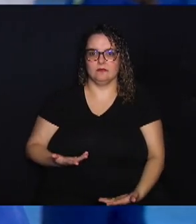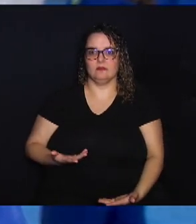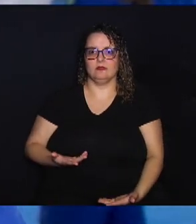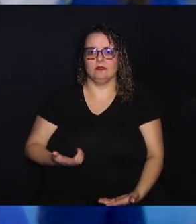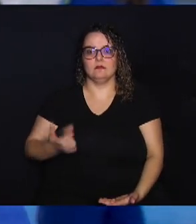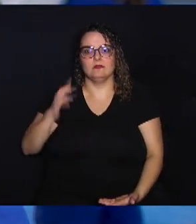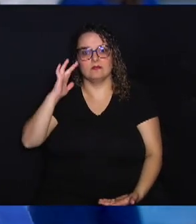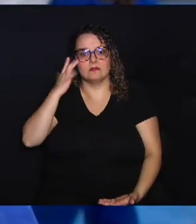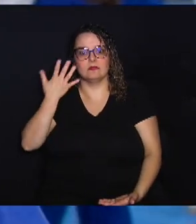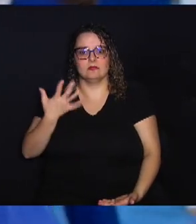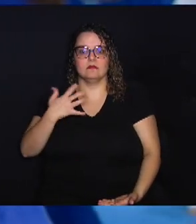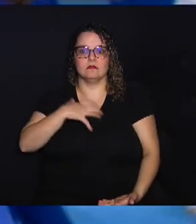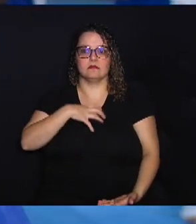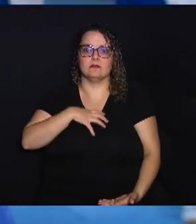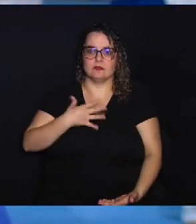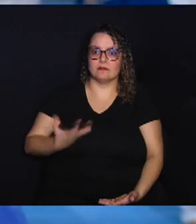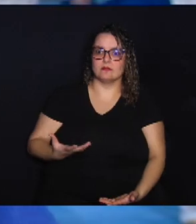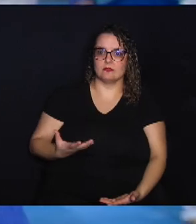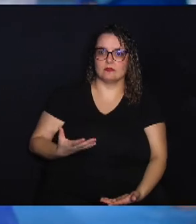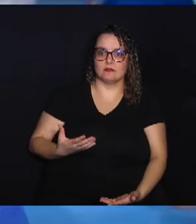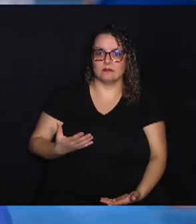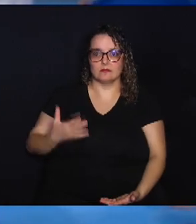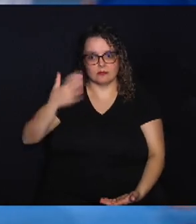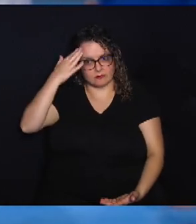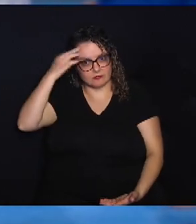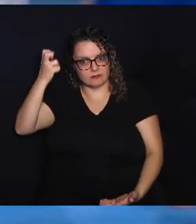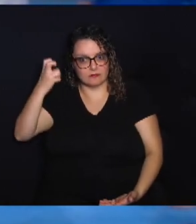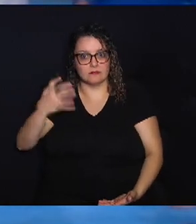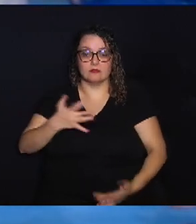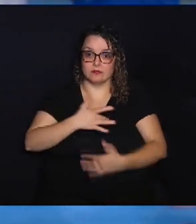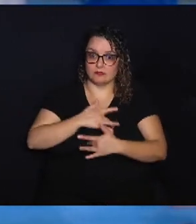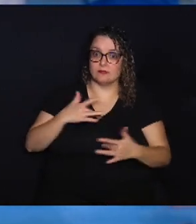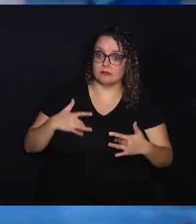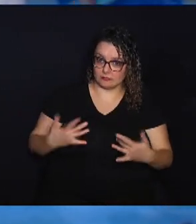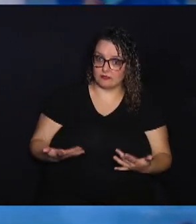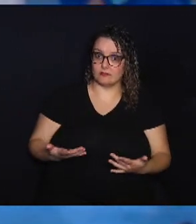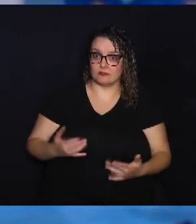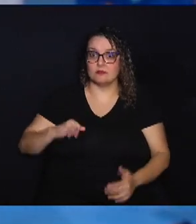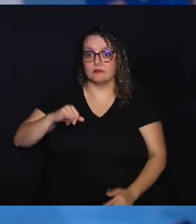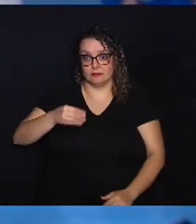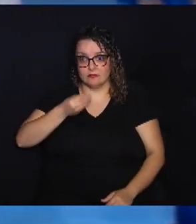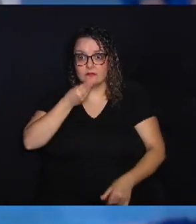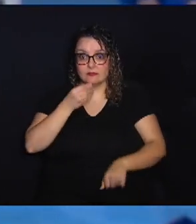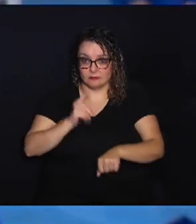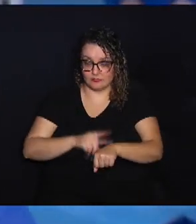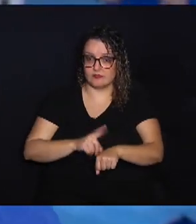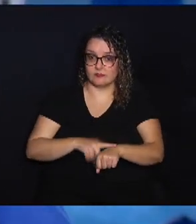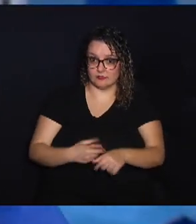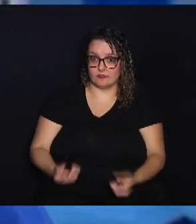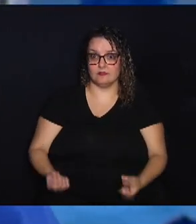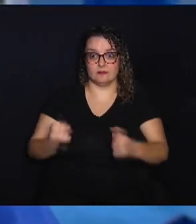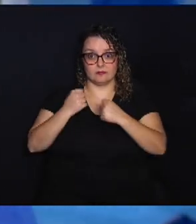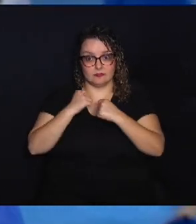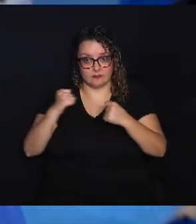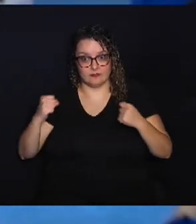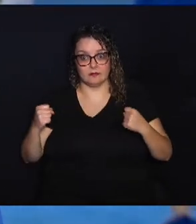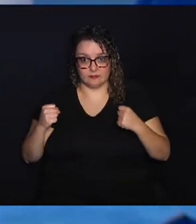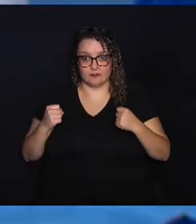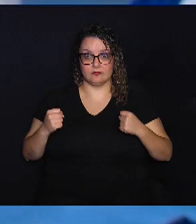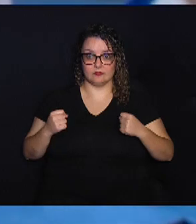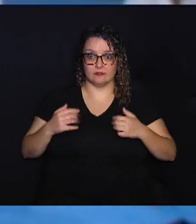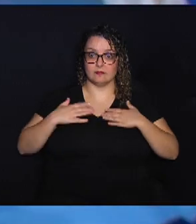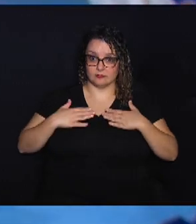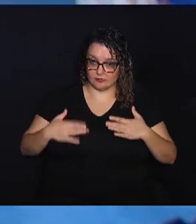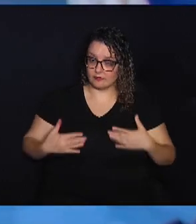uma maneira muito sábia, sadia de aproveitar o tempo para se exercitar e manter a forma